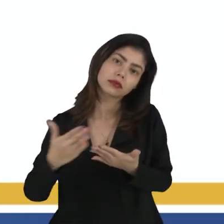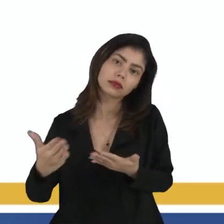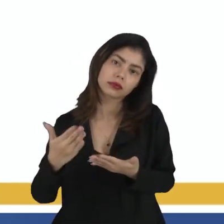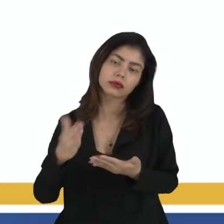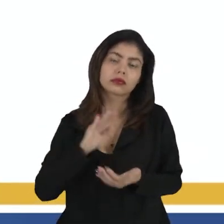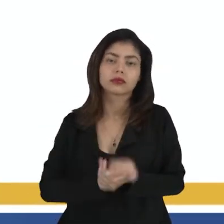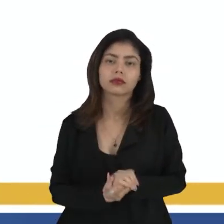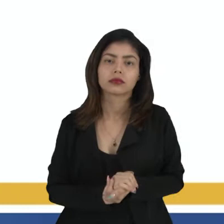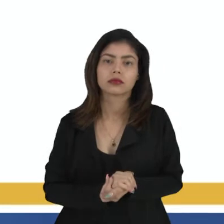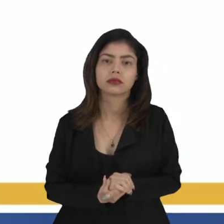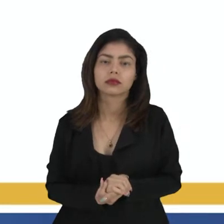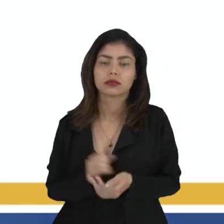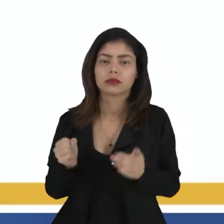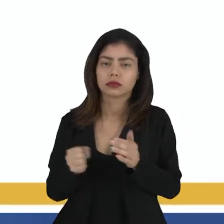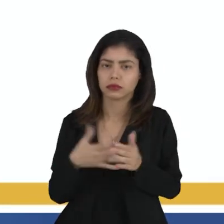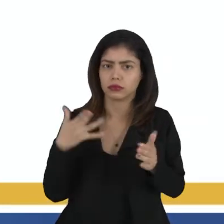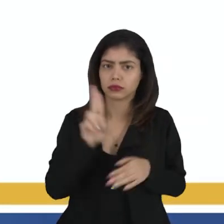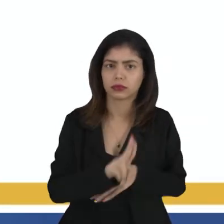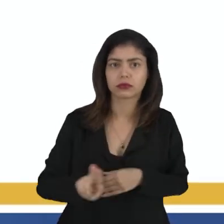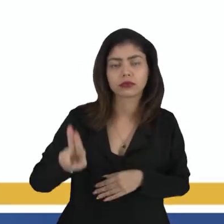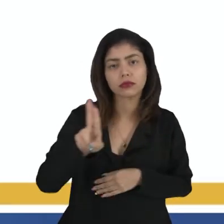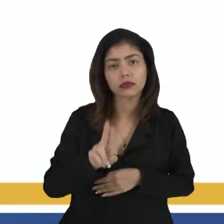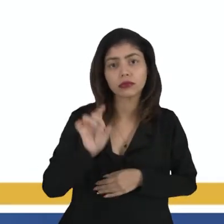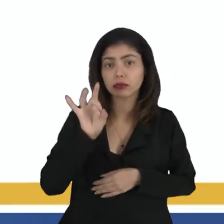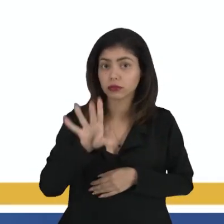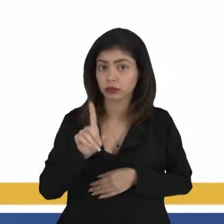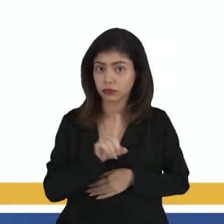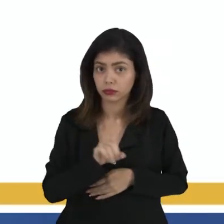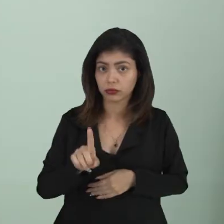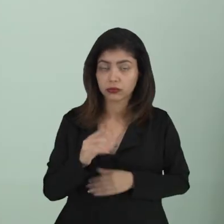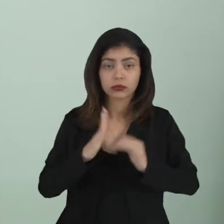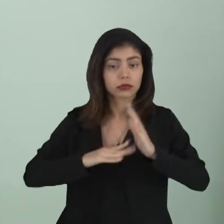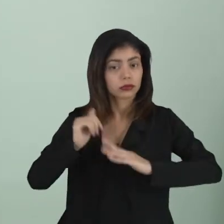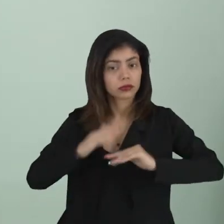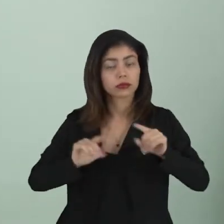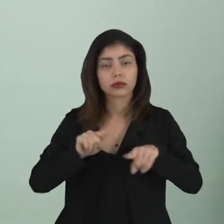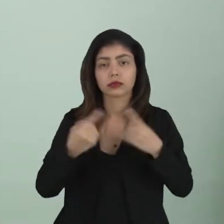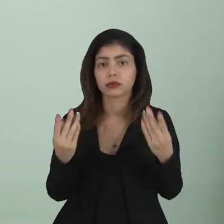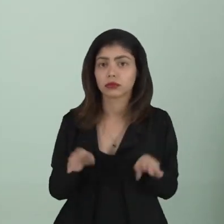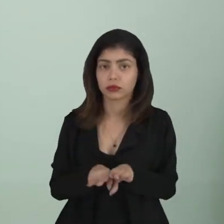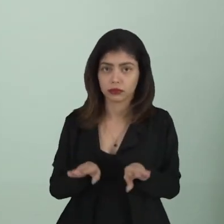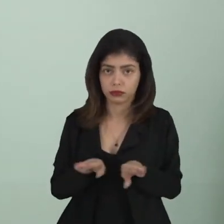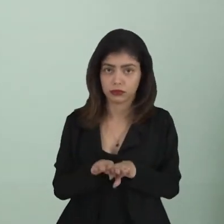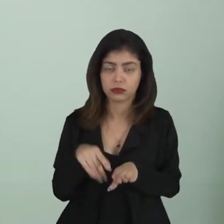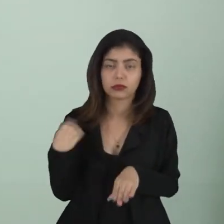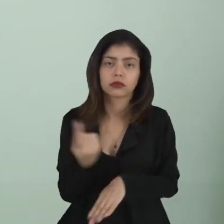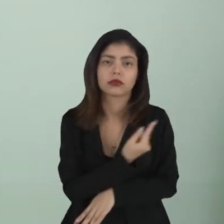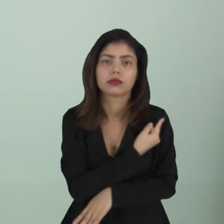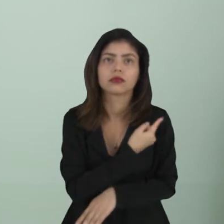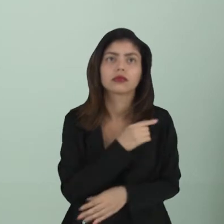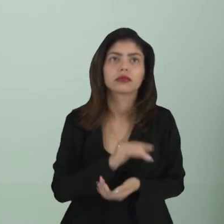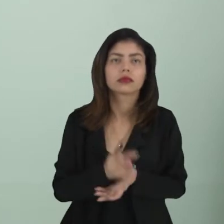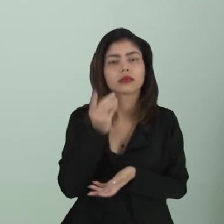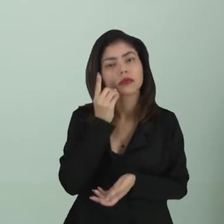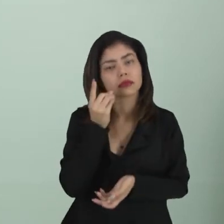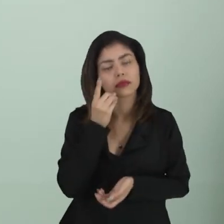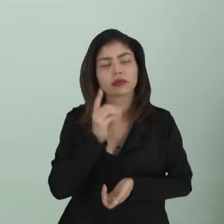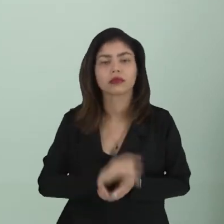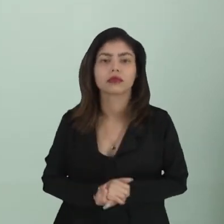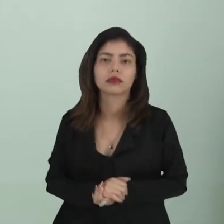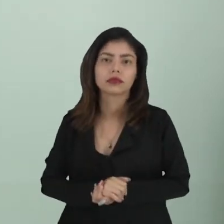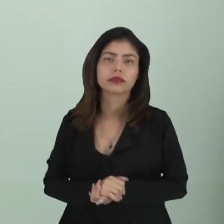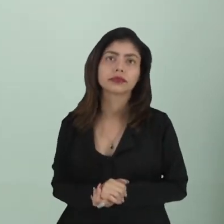das considerações, muito utilizadas não só no âmbito profissional, mas também em nossas tarefas